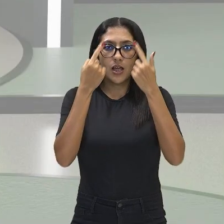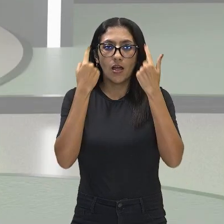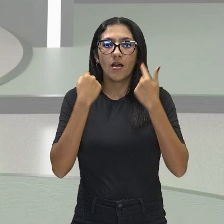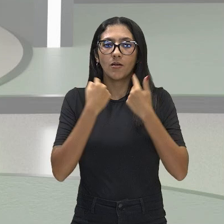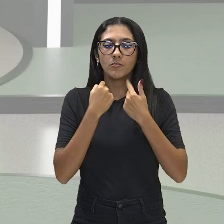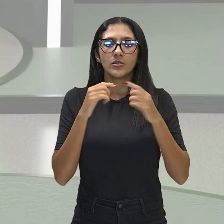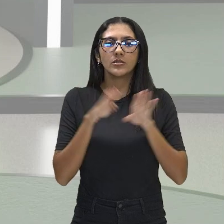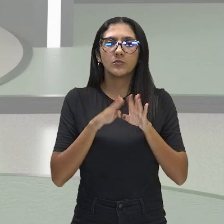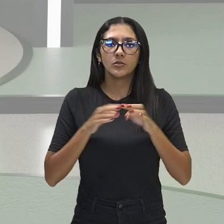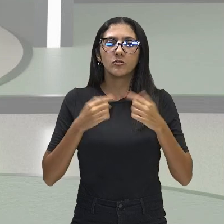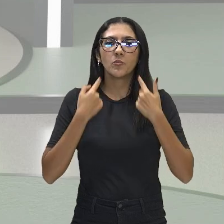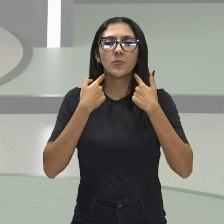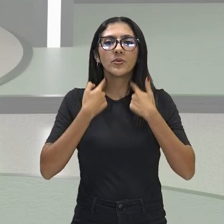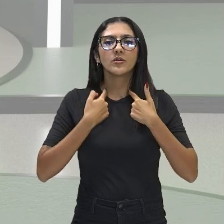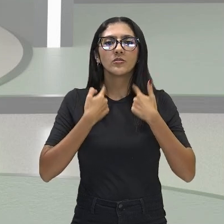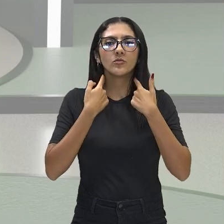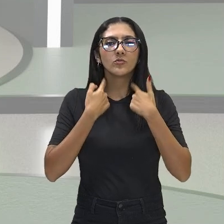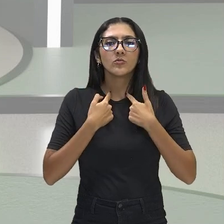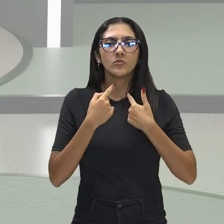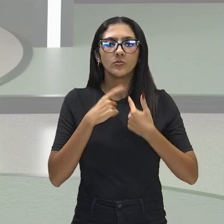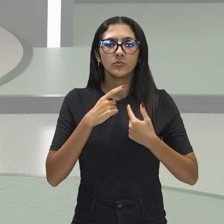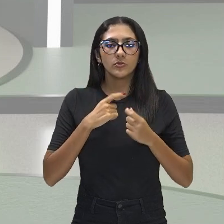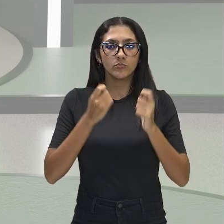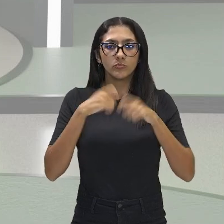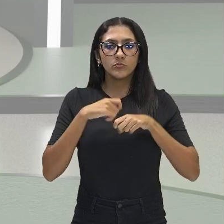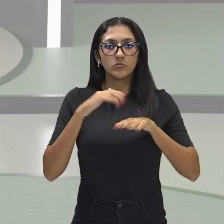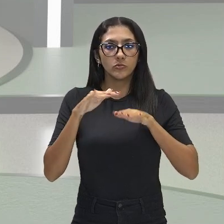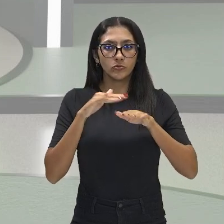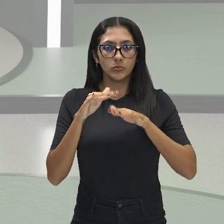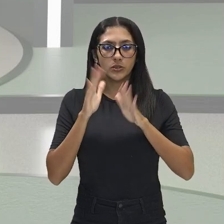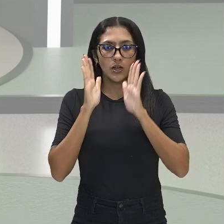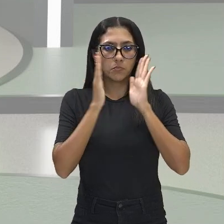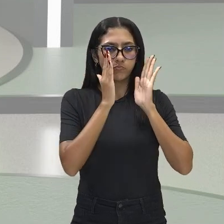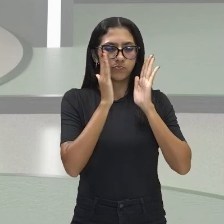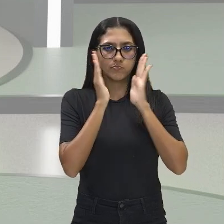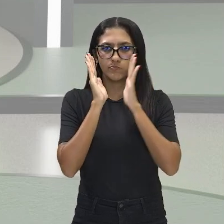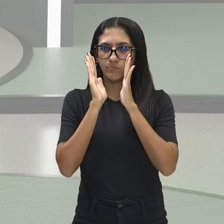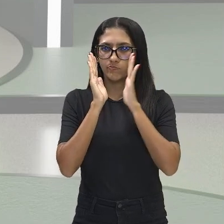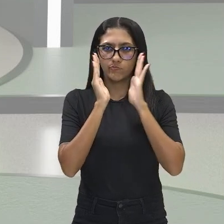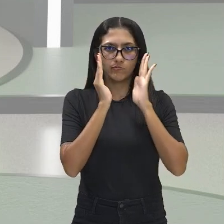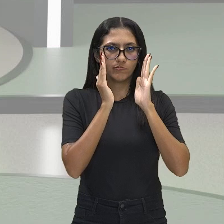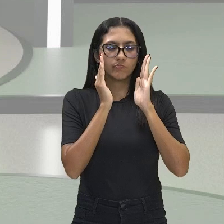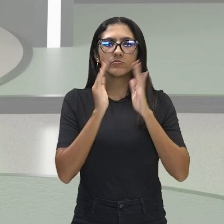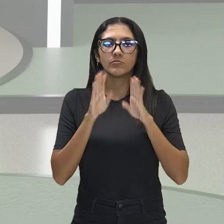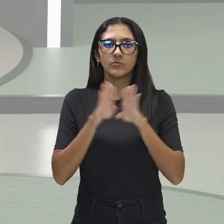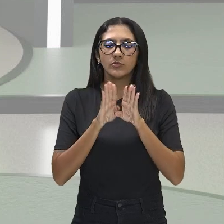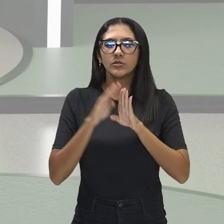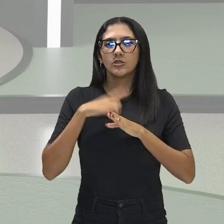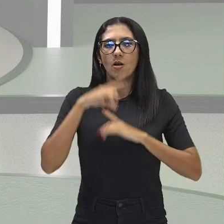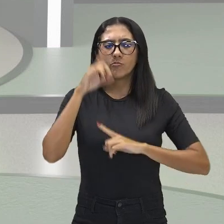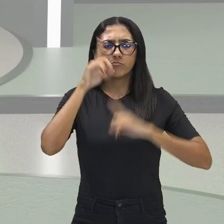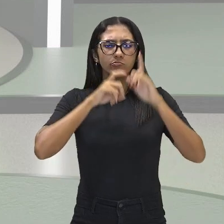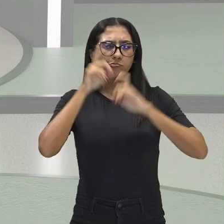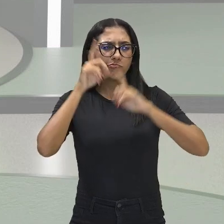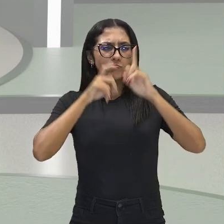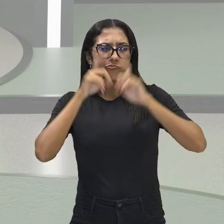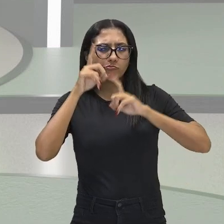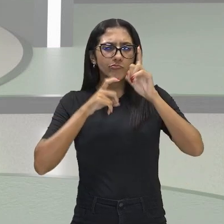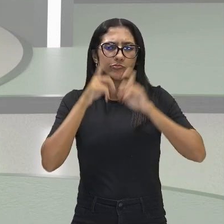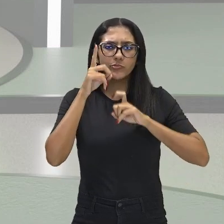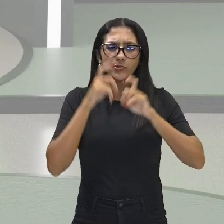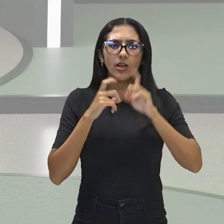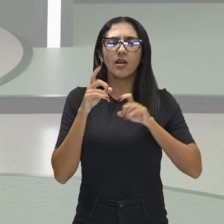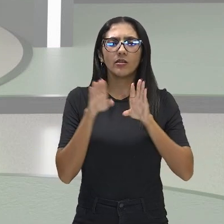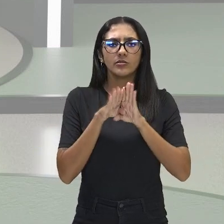pescoço, que é aquela que nos permite movimentar a nossa cabeça, que nos dá expressões faciais.